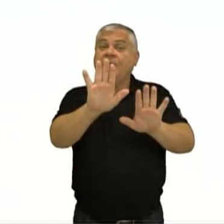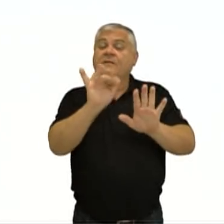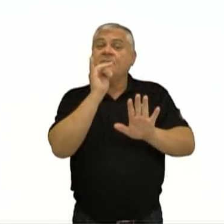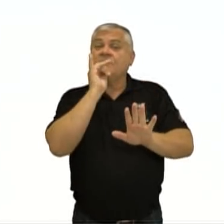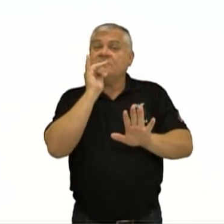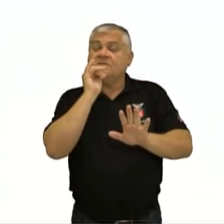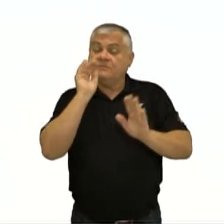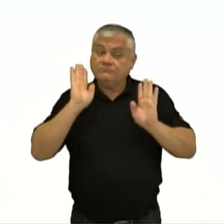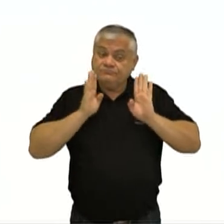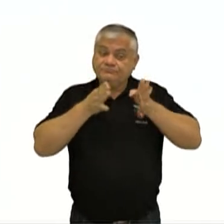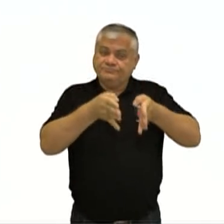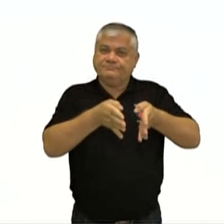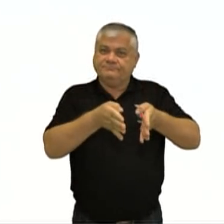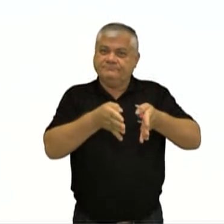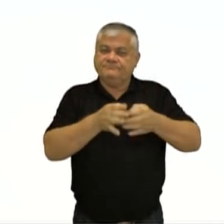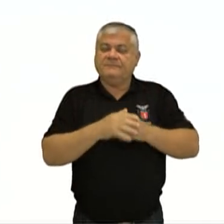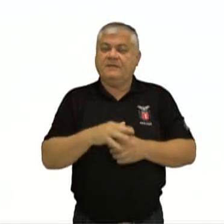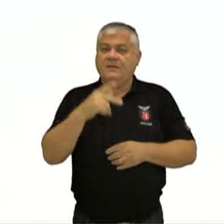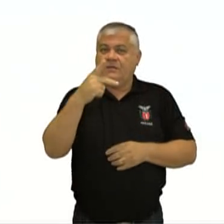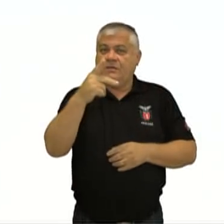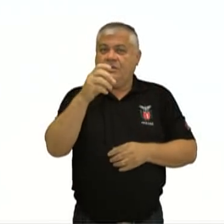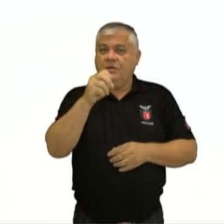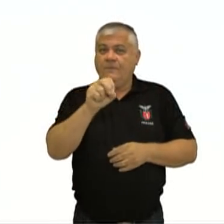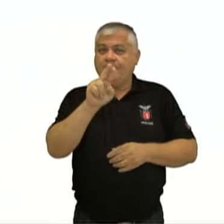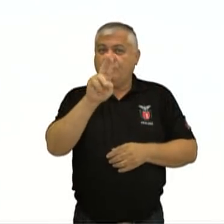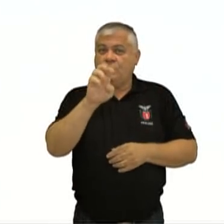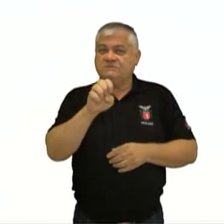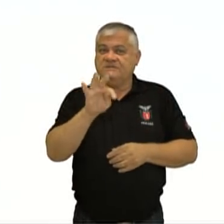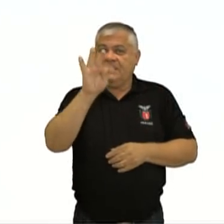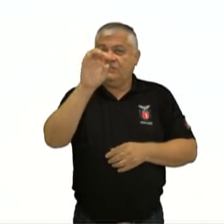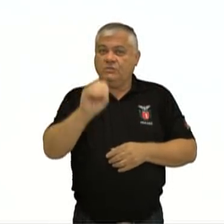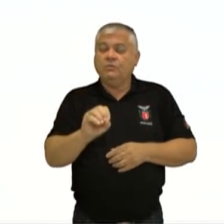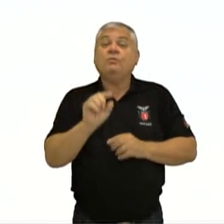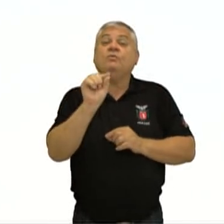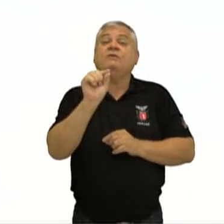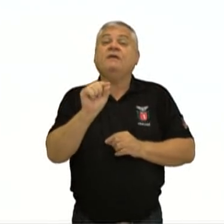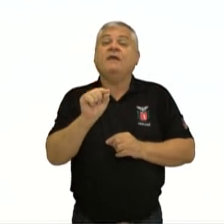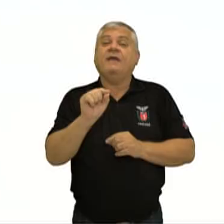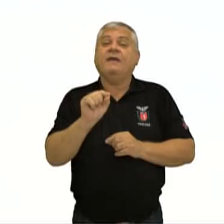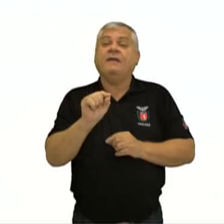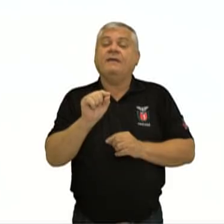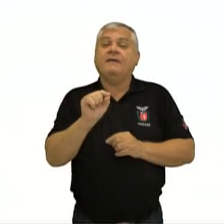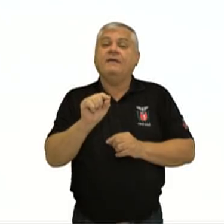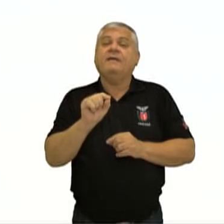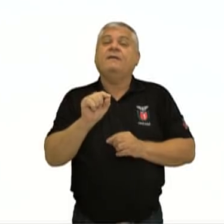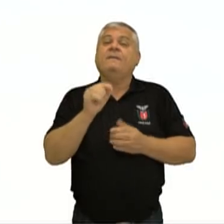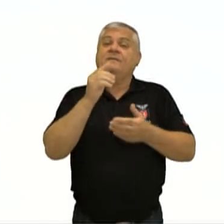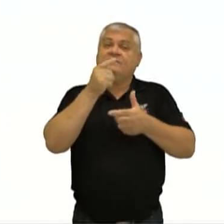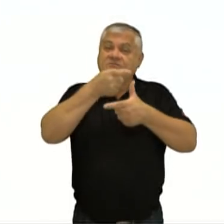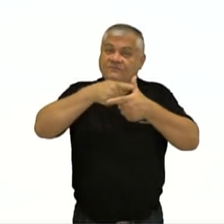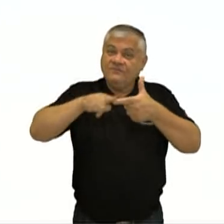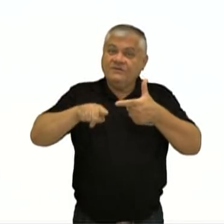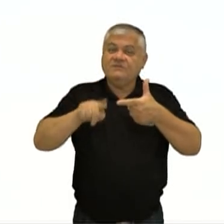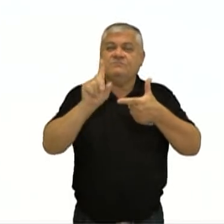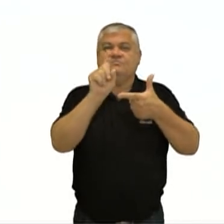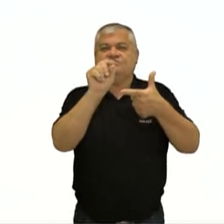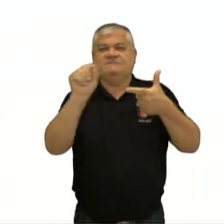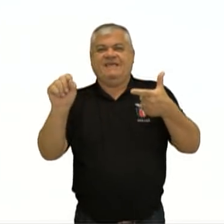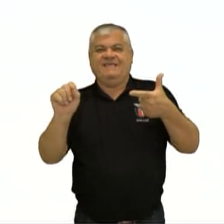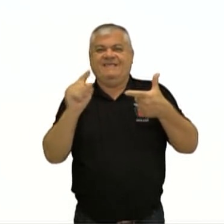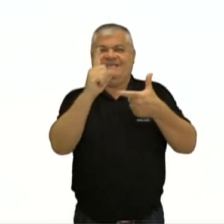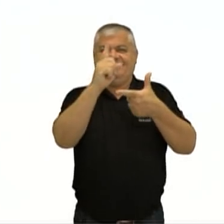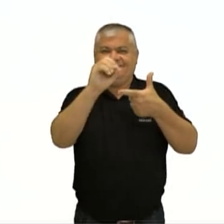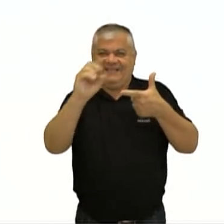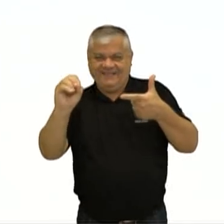fração bem específica. A palavra porcento lembra o quê? Por 100. O 100, o número